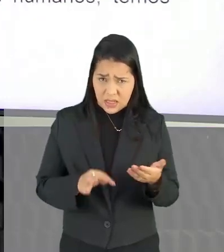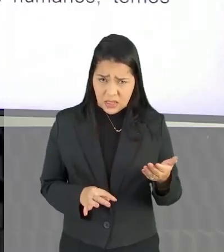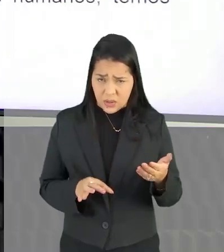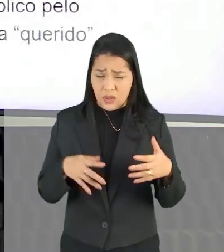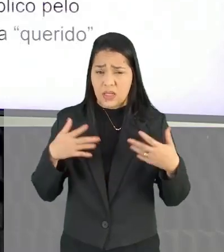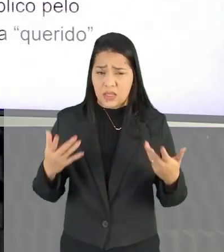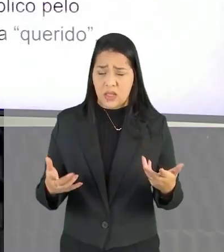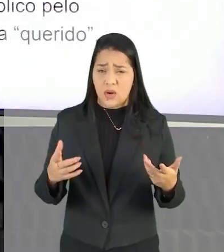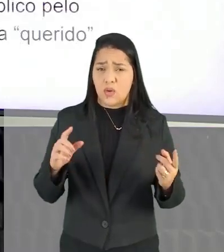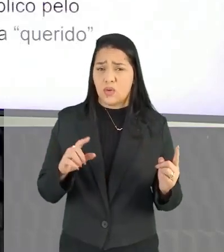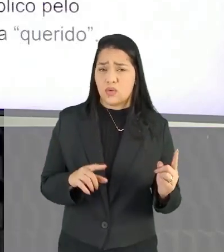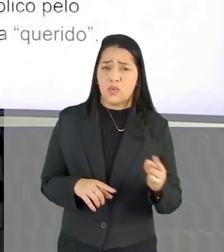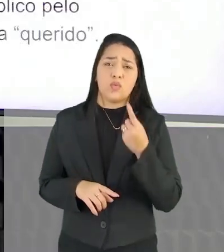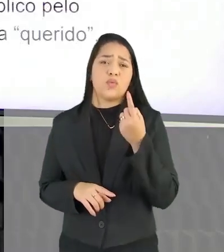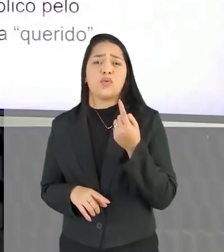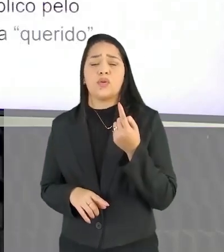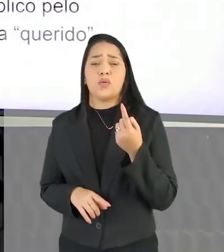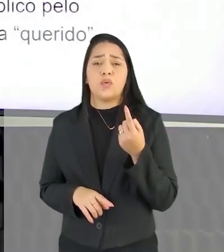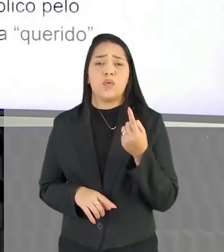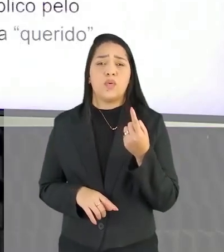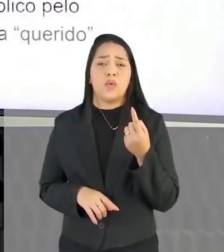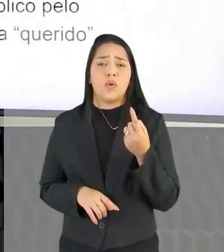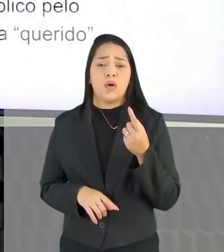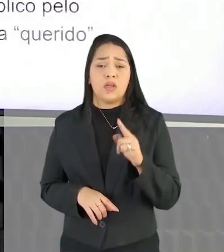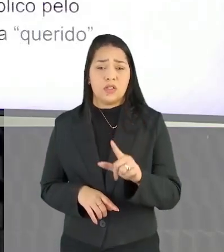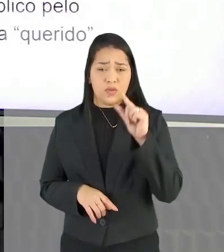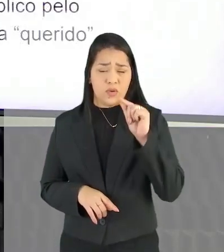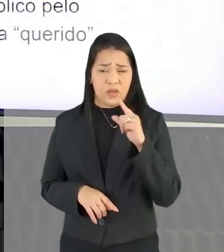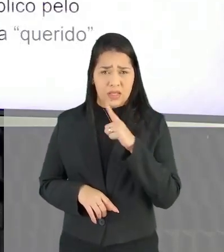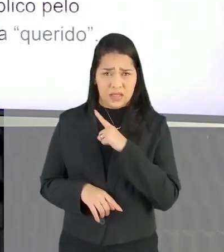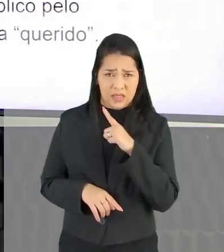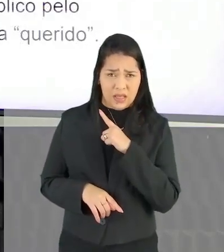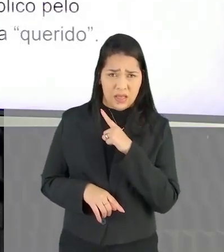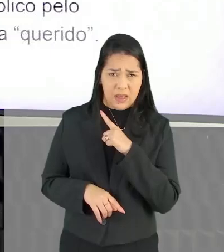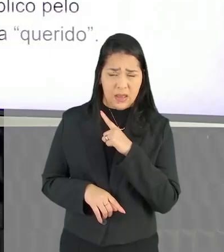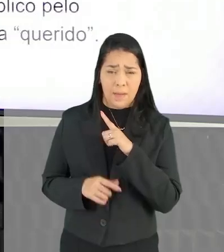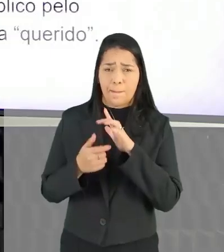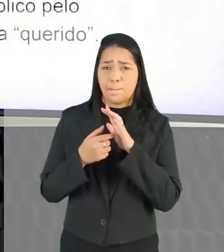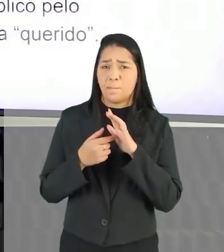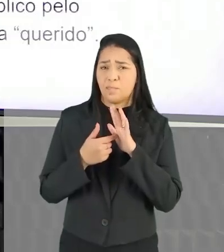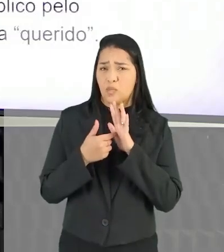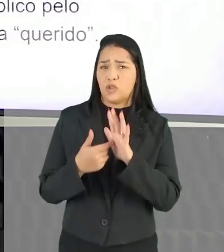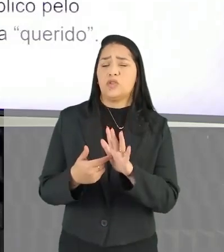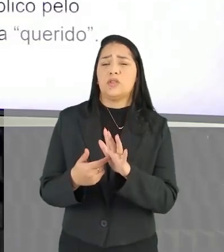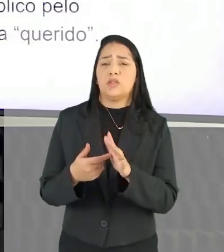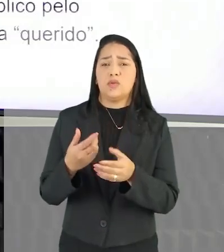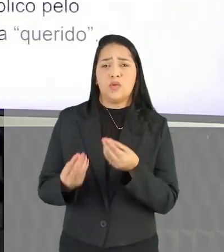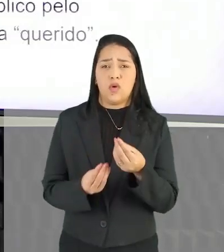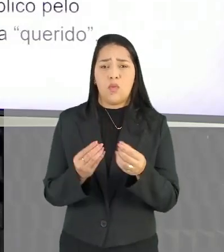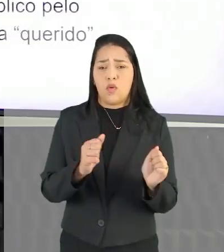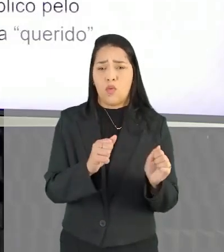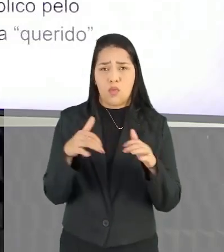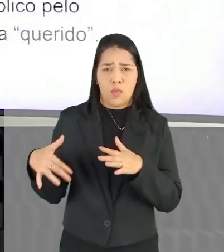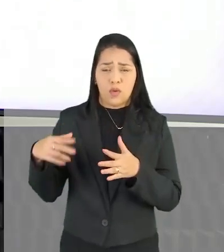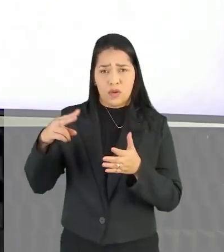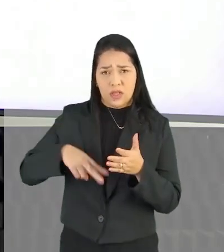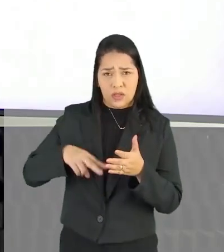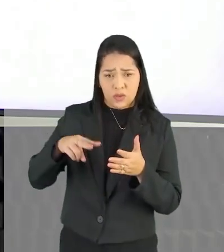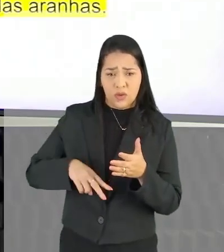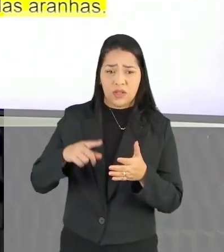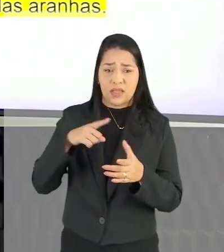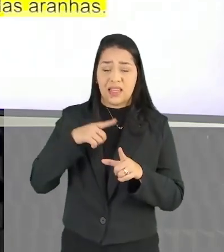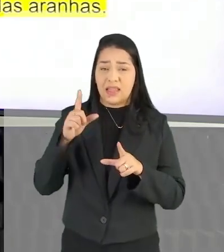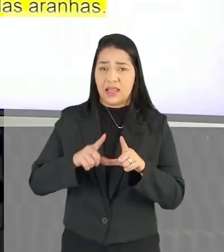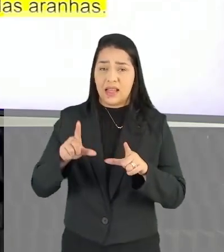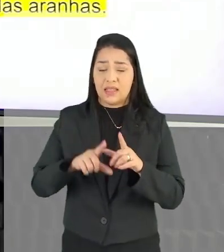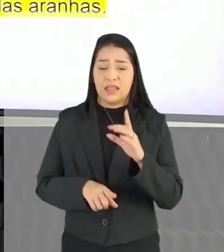tá? Então, nossa única alternativa que a gente tem, simulando uma interlocução com o público leitor, é o que a gente tem